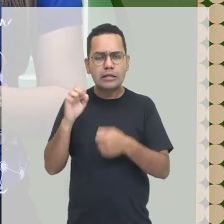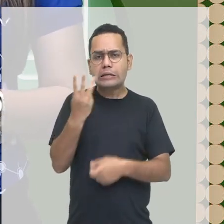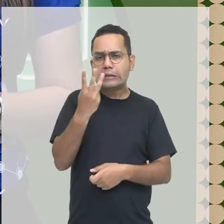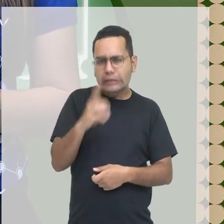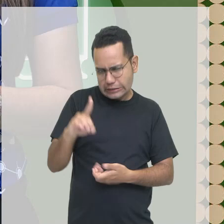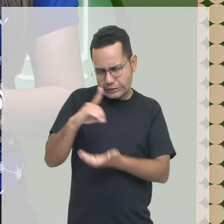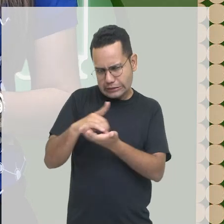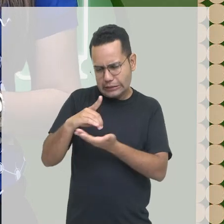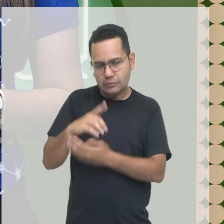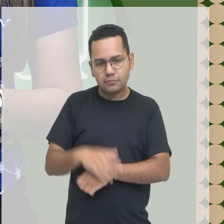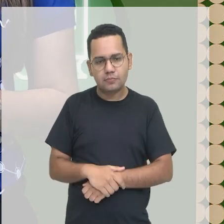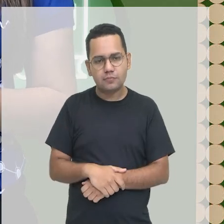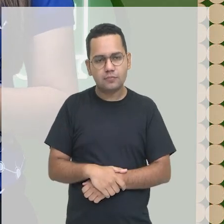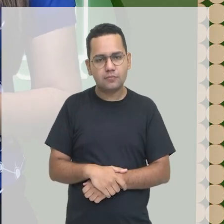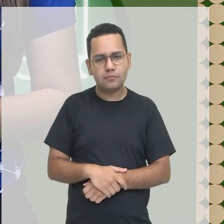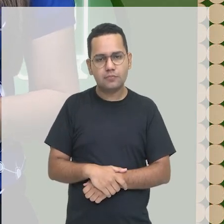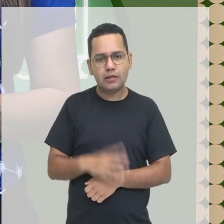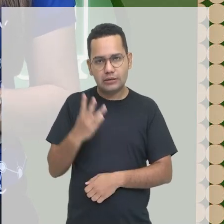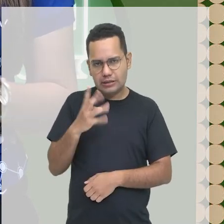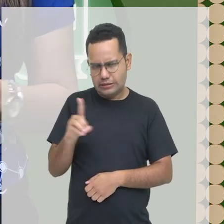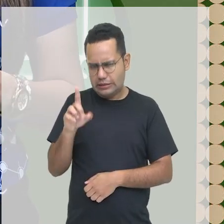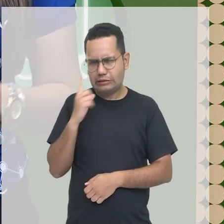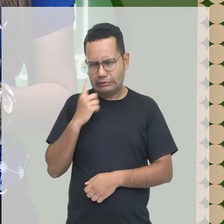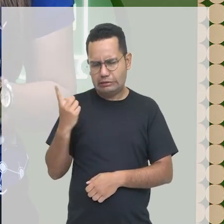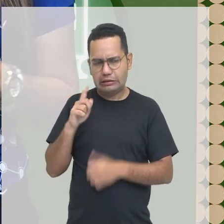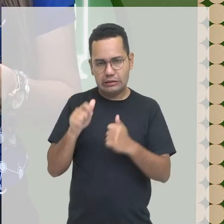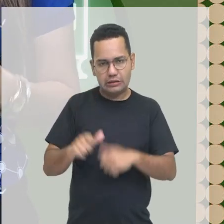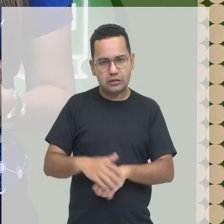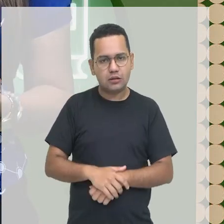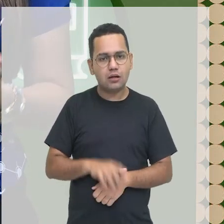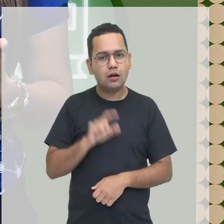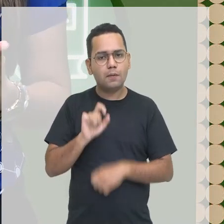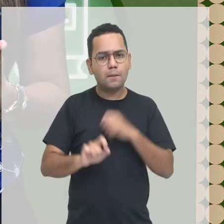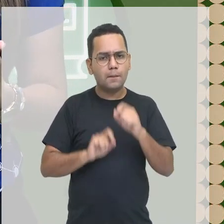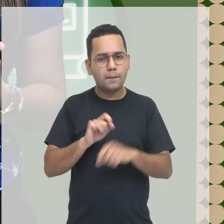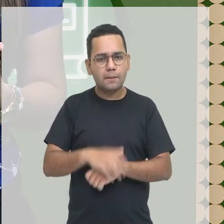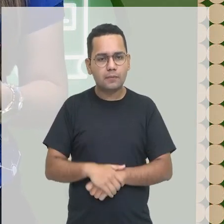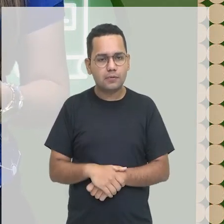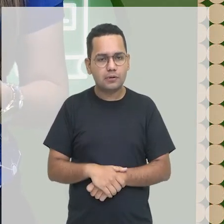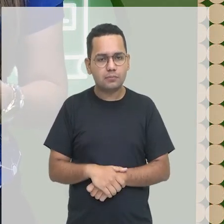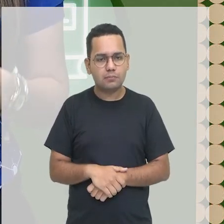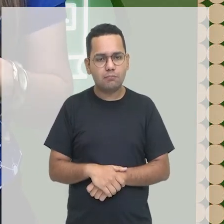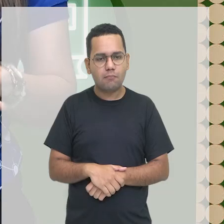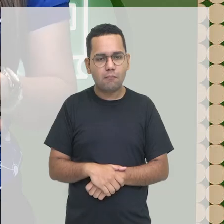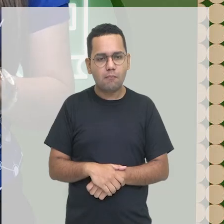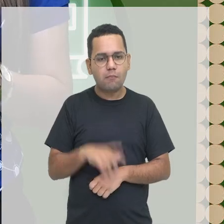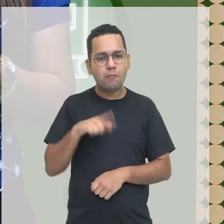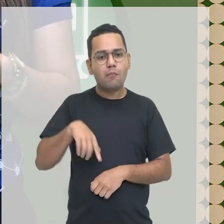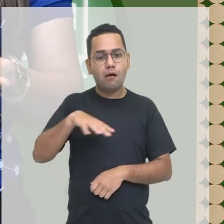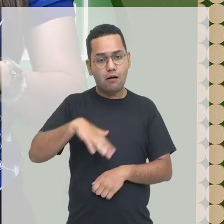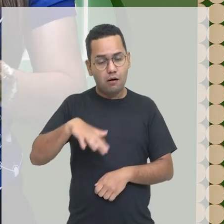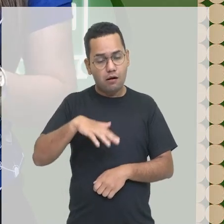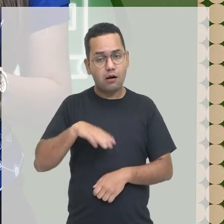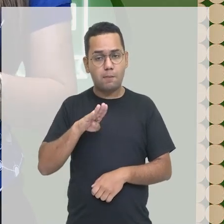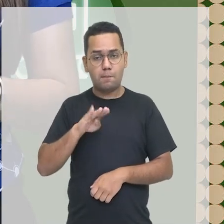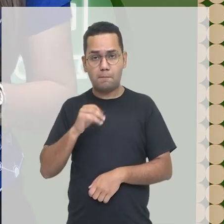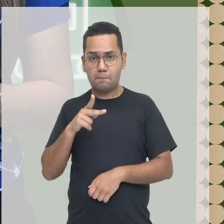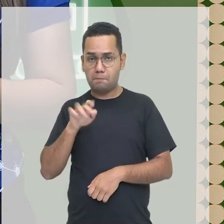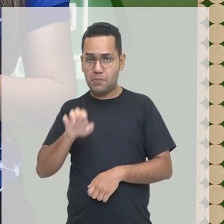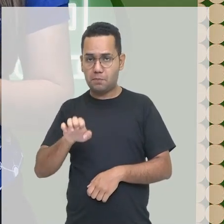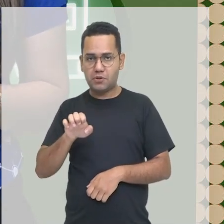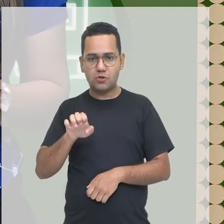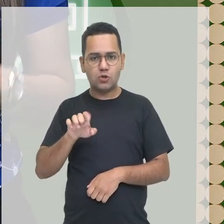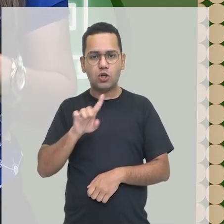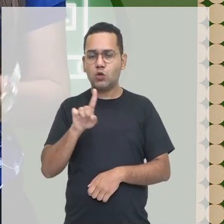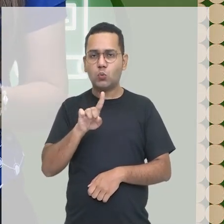uma espécie de primata. Essa espécie já possuía a postura bípede, né? Então não andava com os